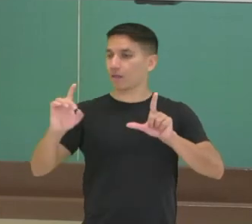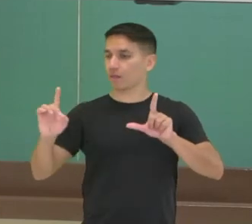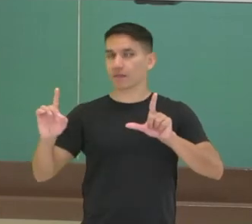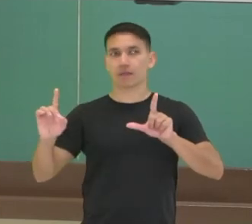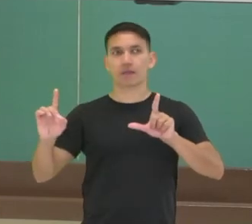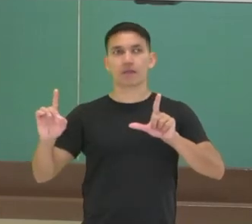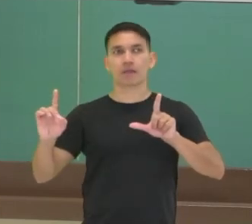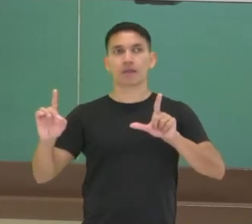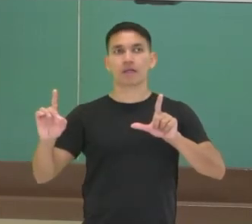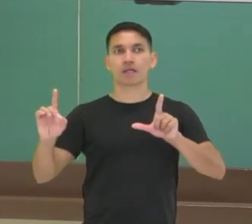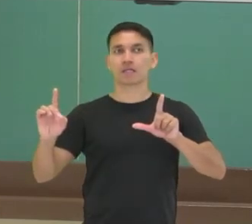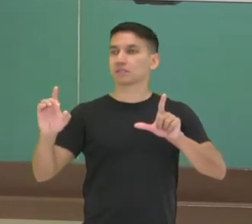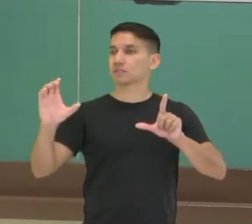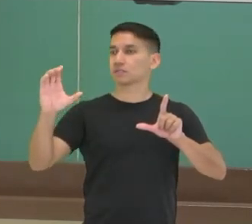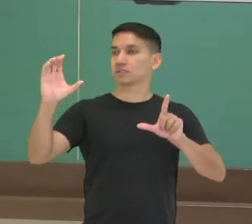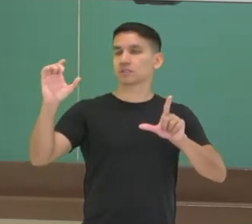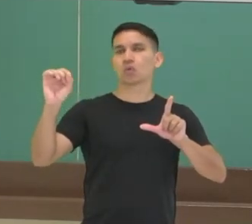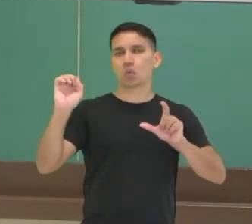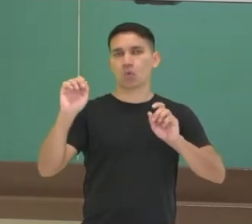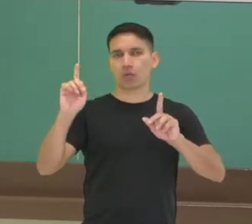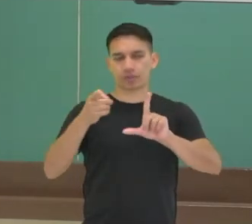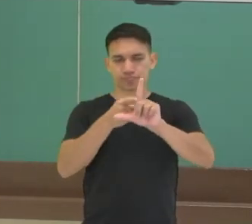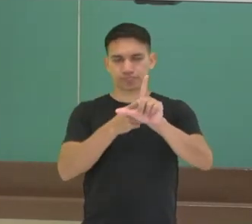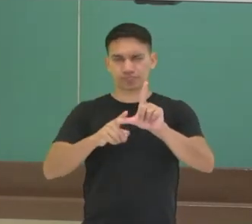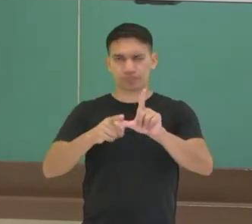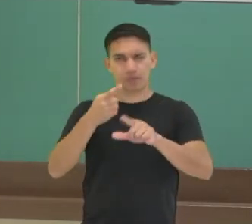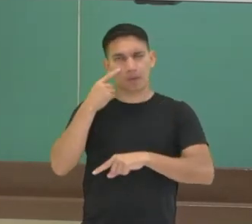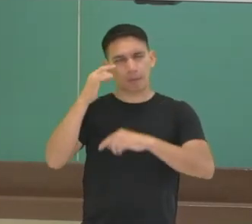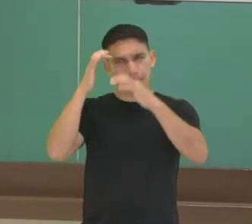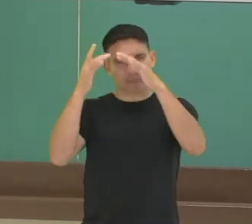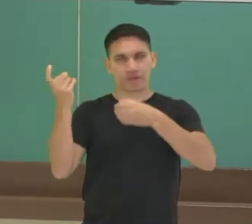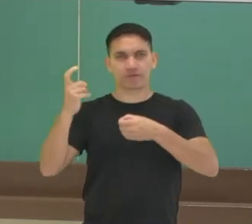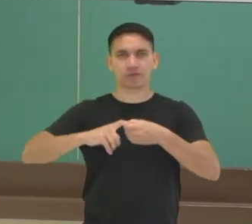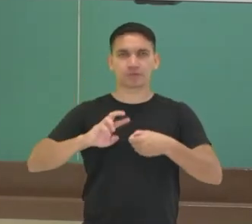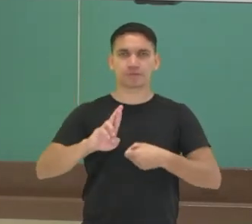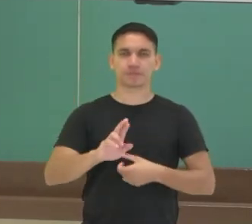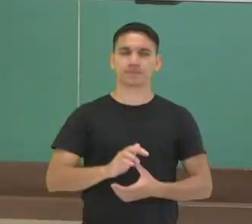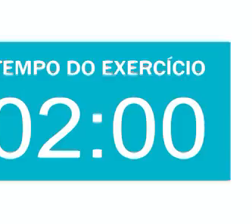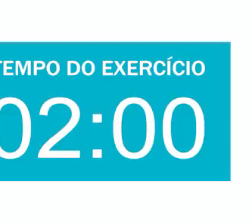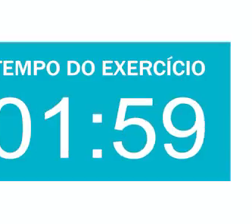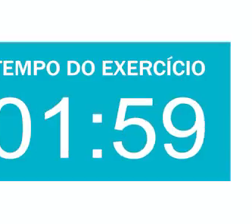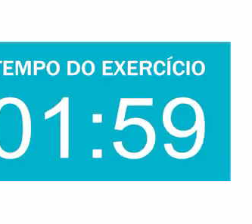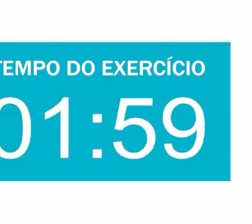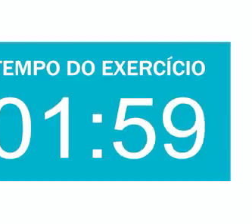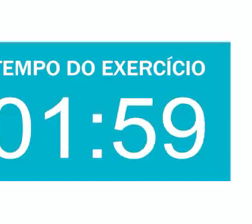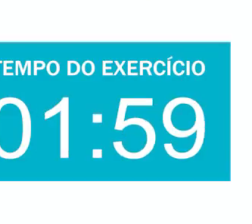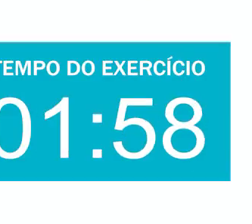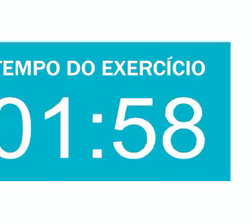ADC, que é o ângulo aqui de baixo. Tá? Esse pouquinho e a gente já volta com a resposta.